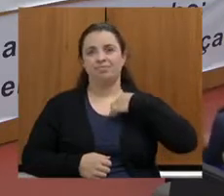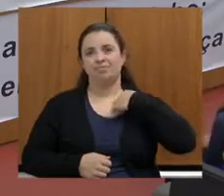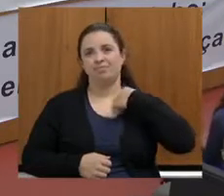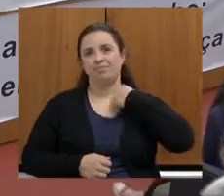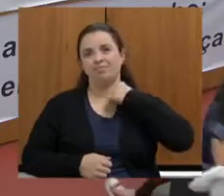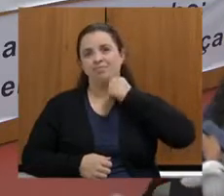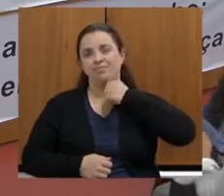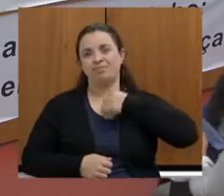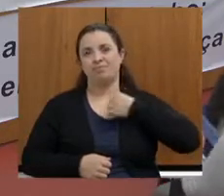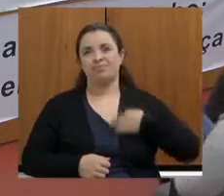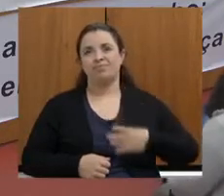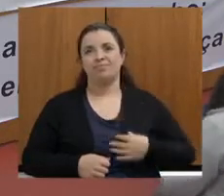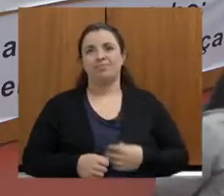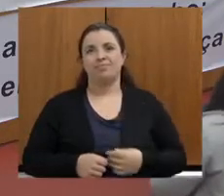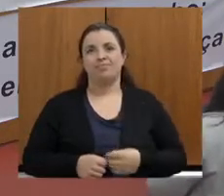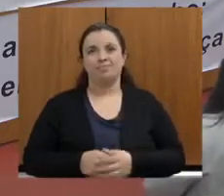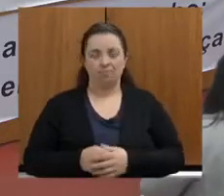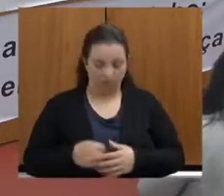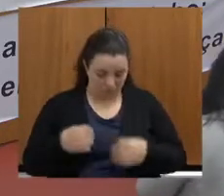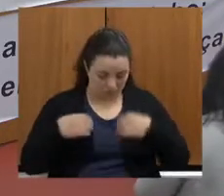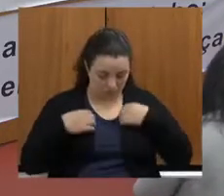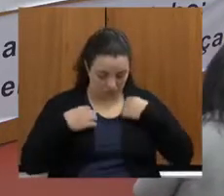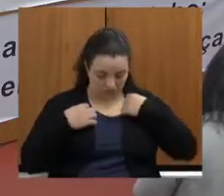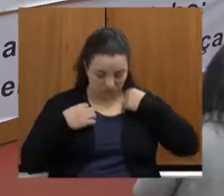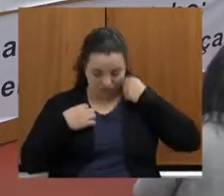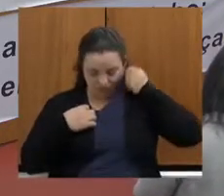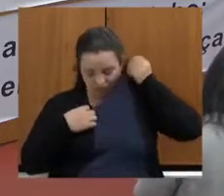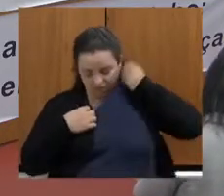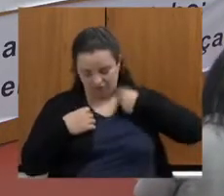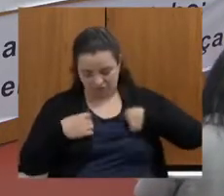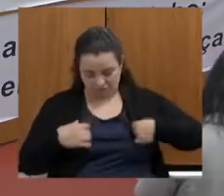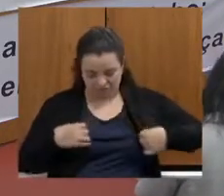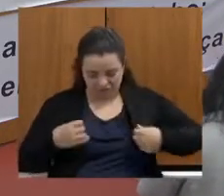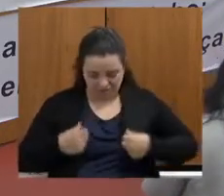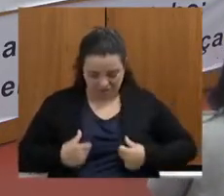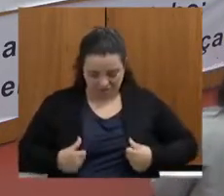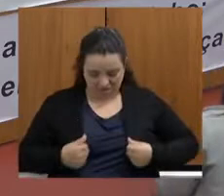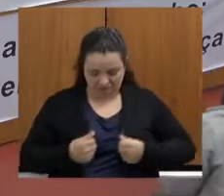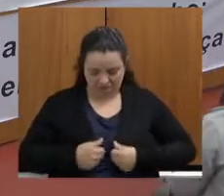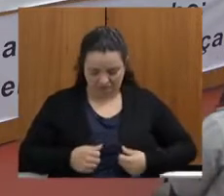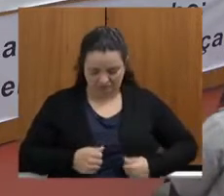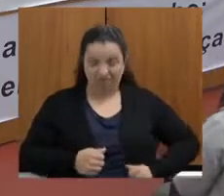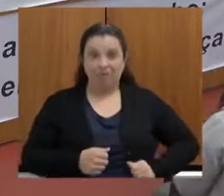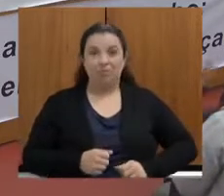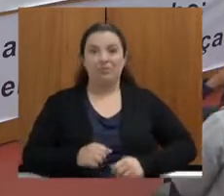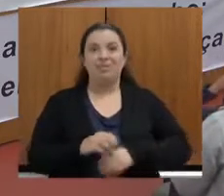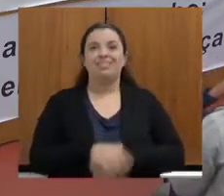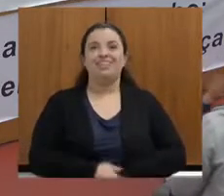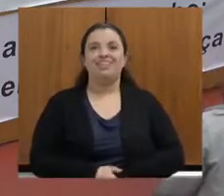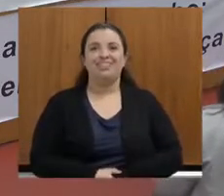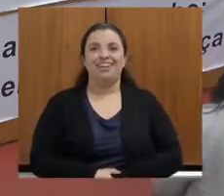E aí E aí eu